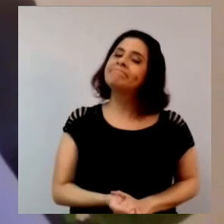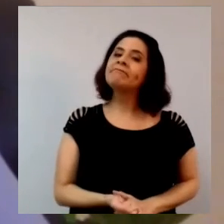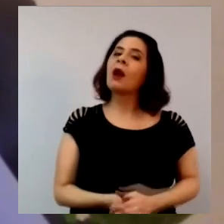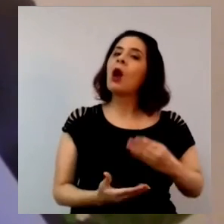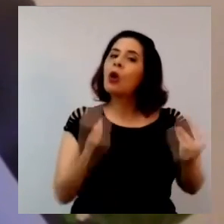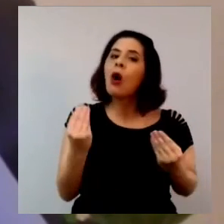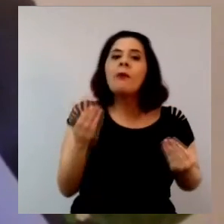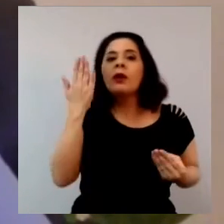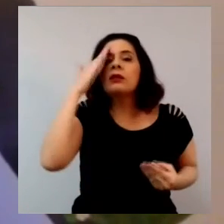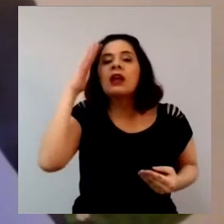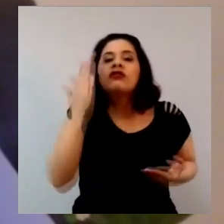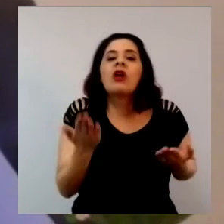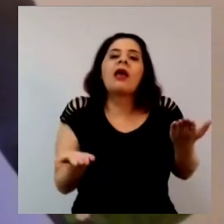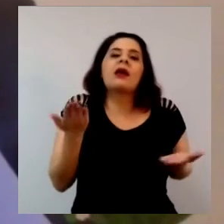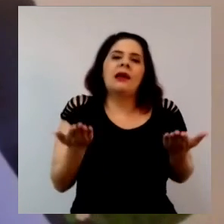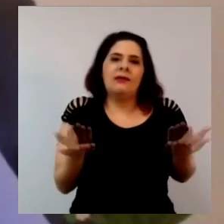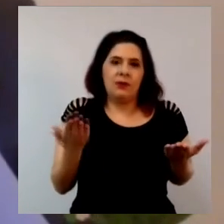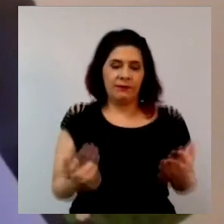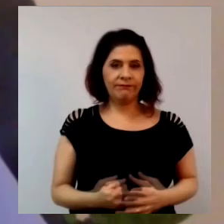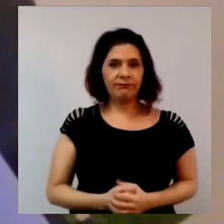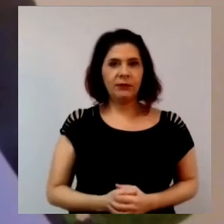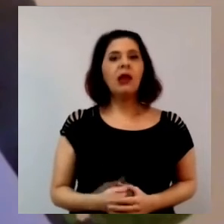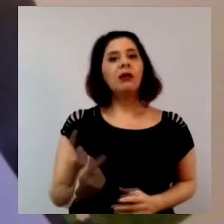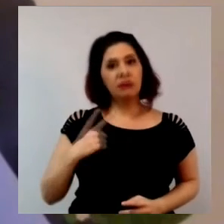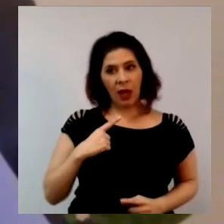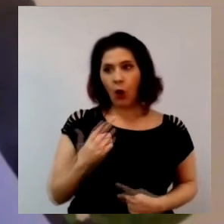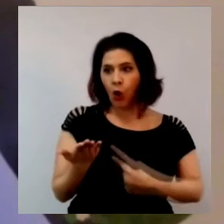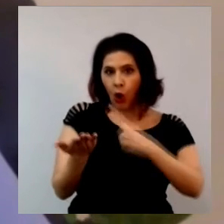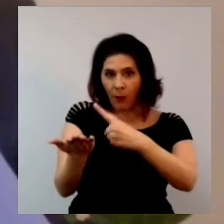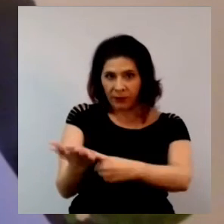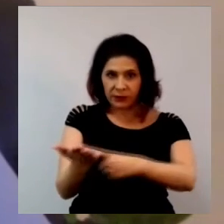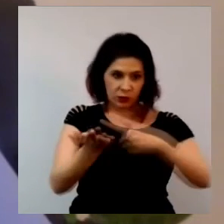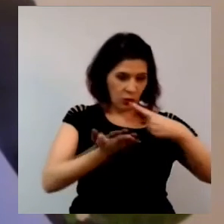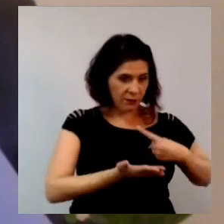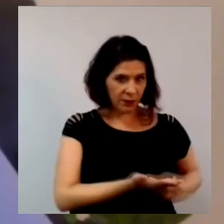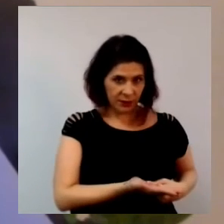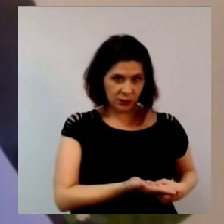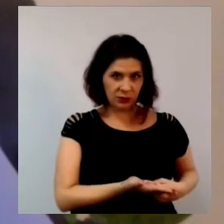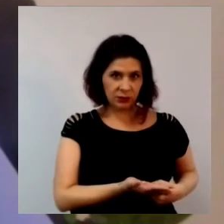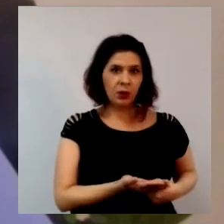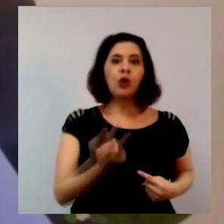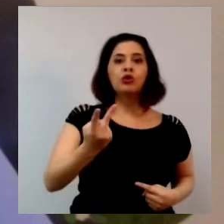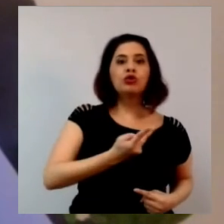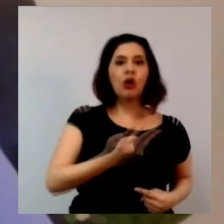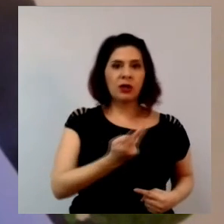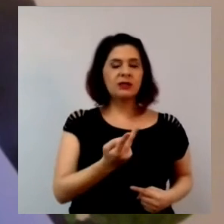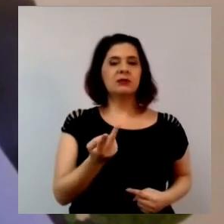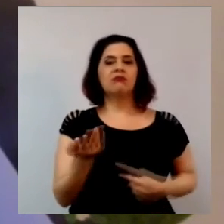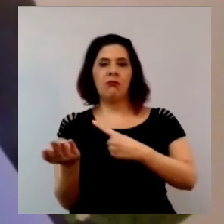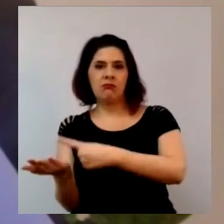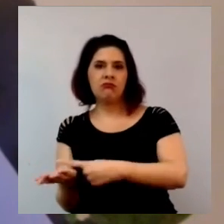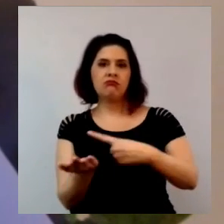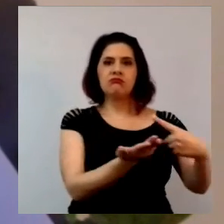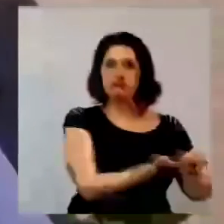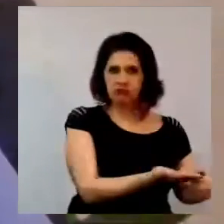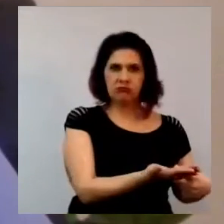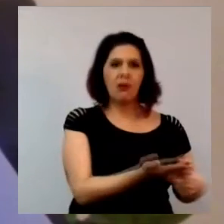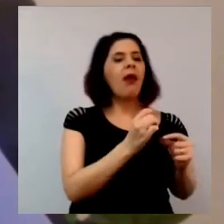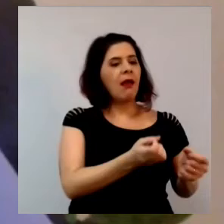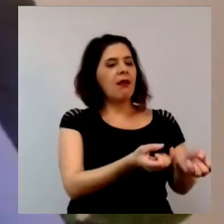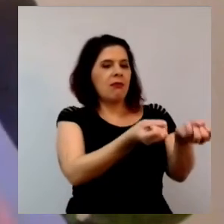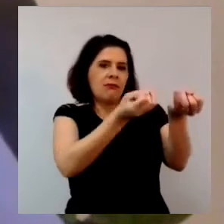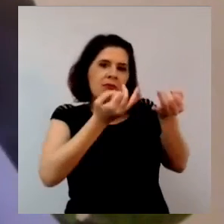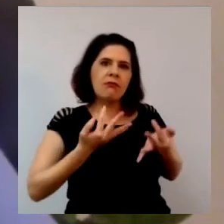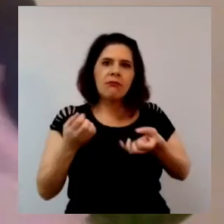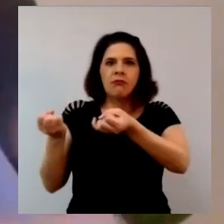que efetivamente te informe. Então, eu também dou esse exemplo, a gente, quando começou a ocupação do Exército no Rio de Janeiro. A gente